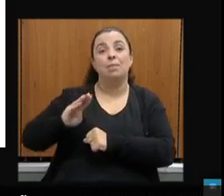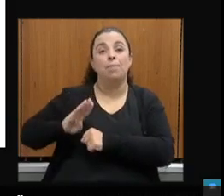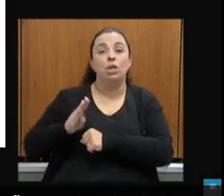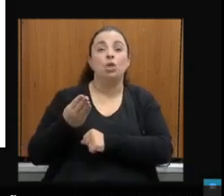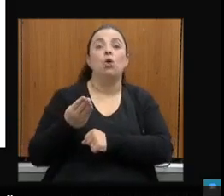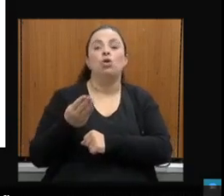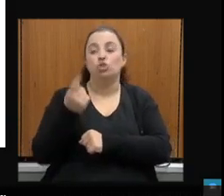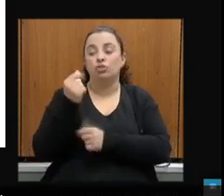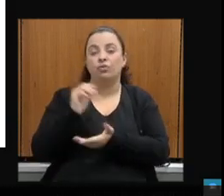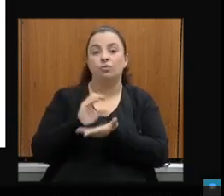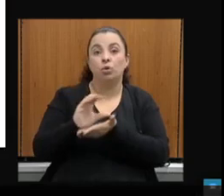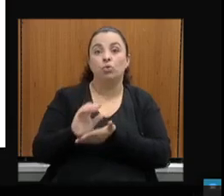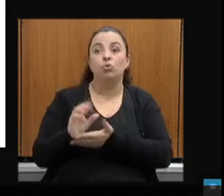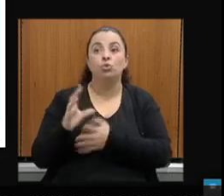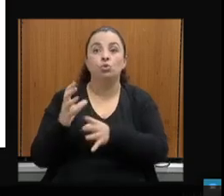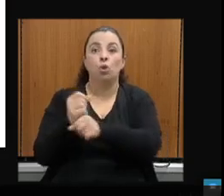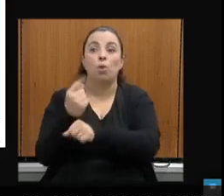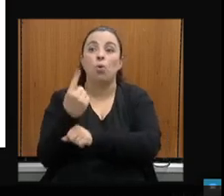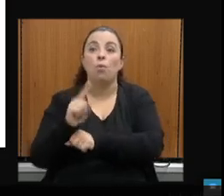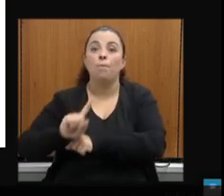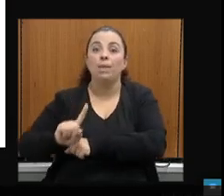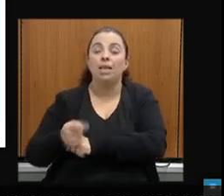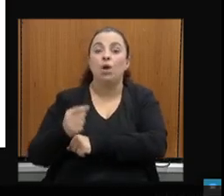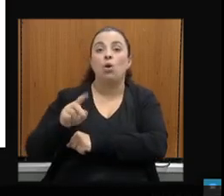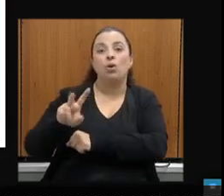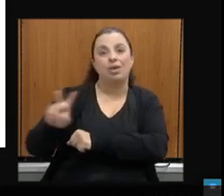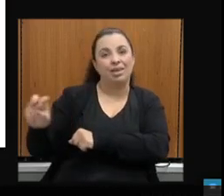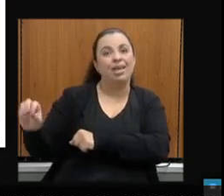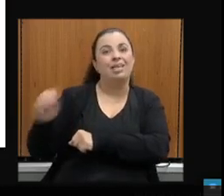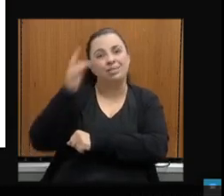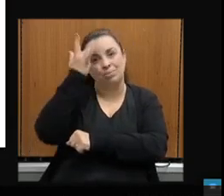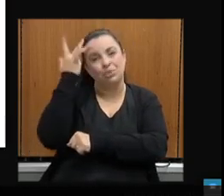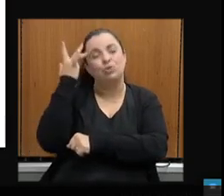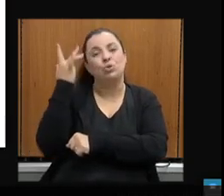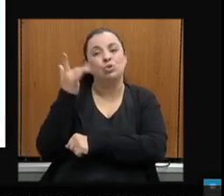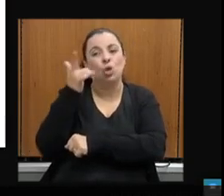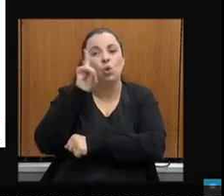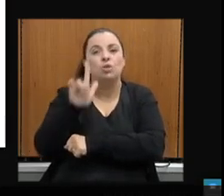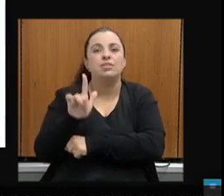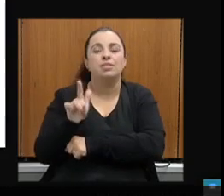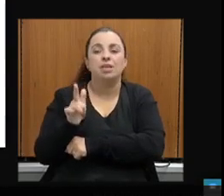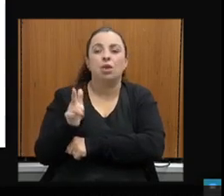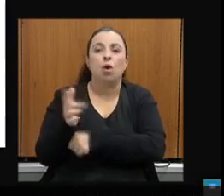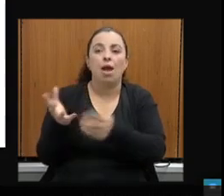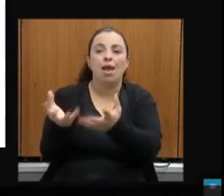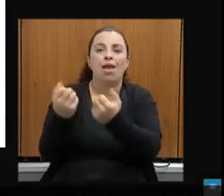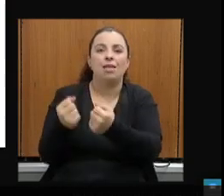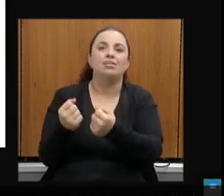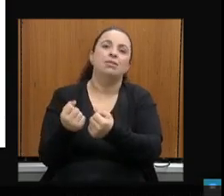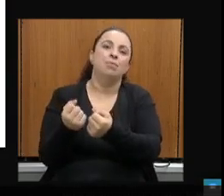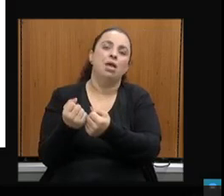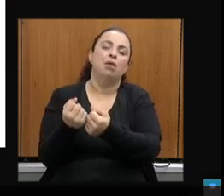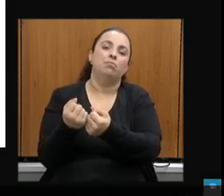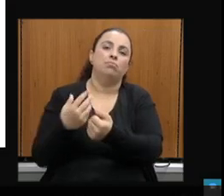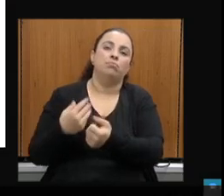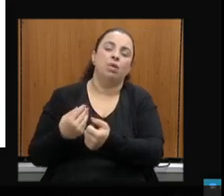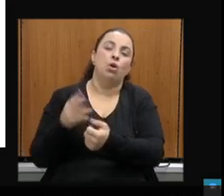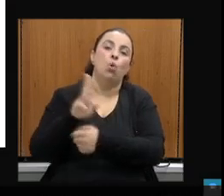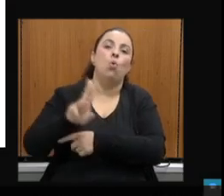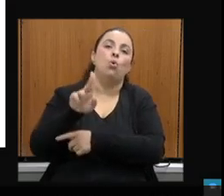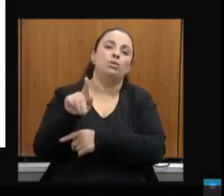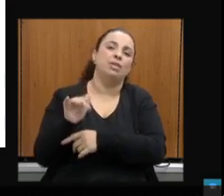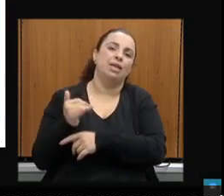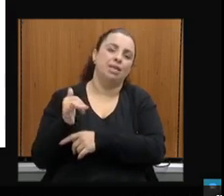milhão e meio de pessoas beneficiadas a título de comparação né no último período de